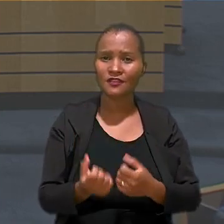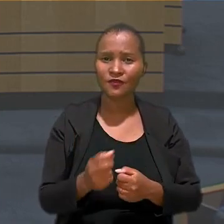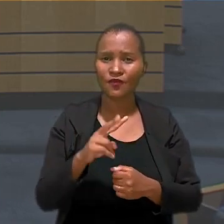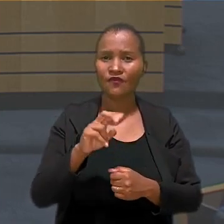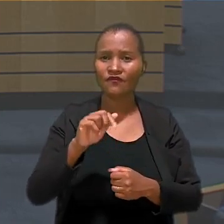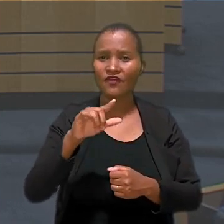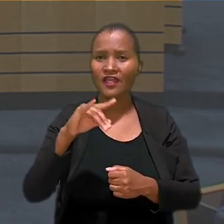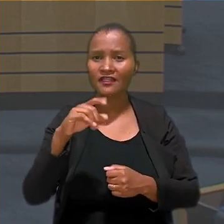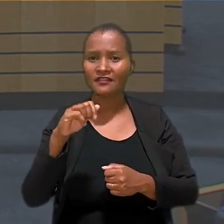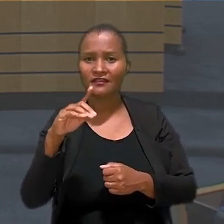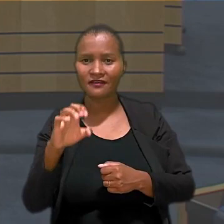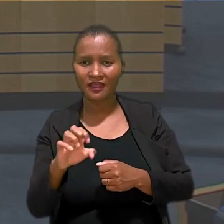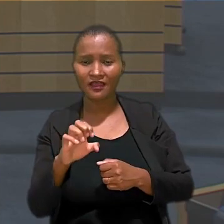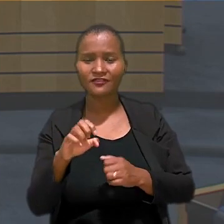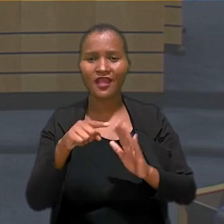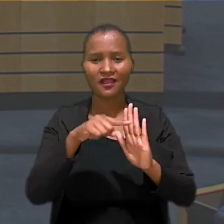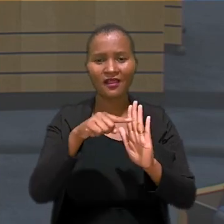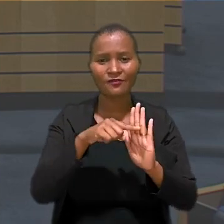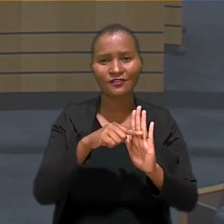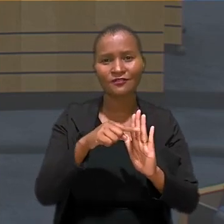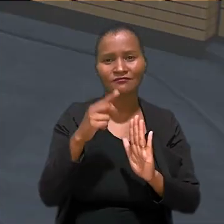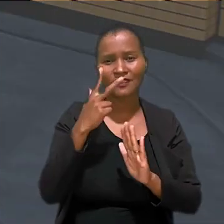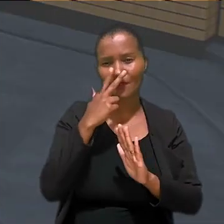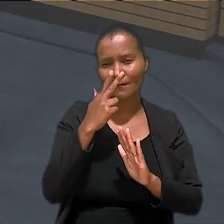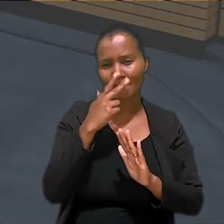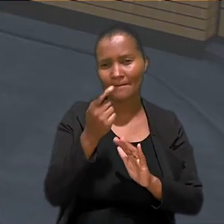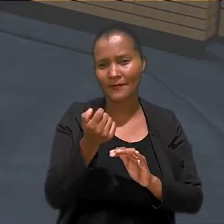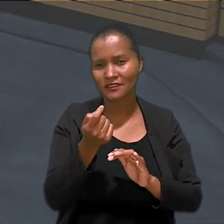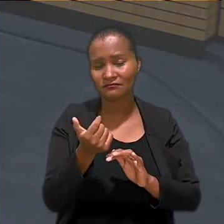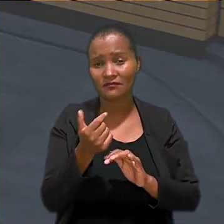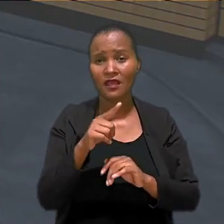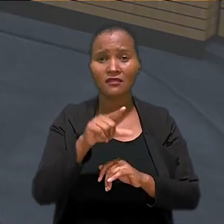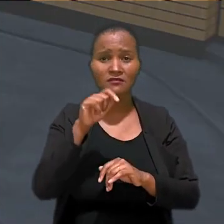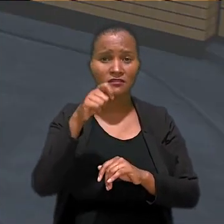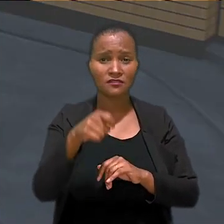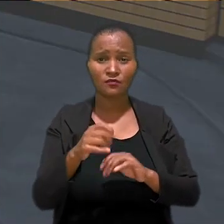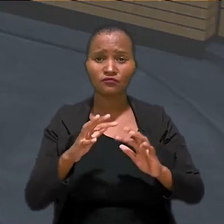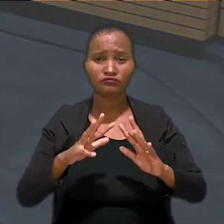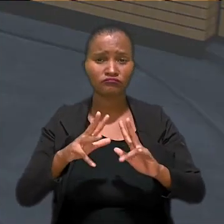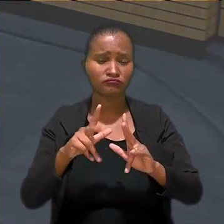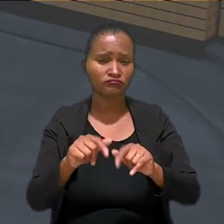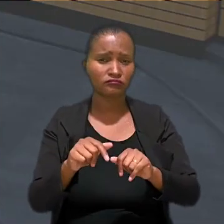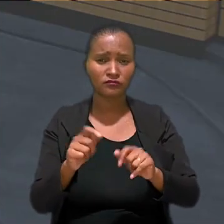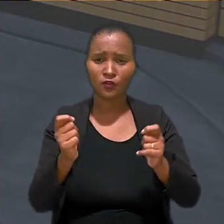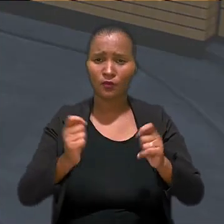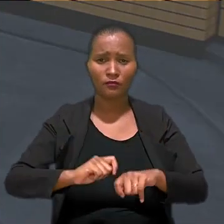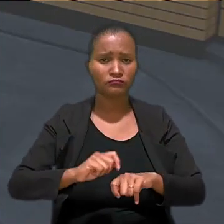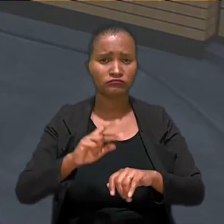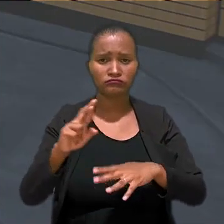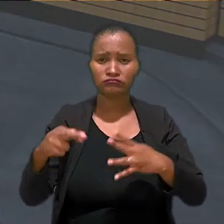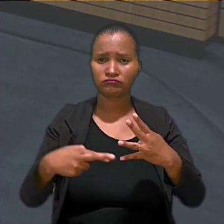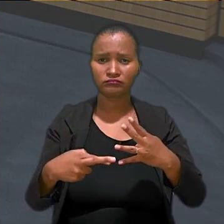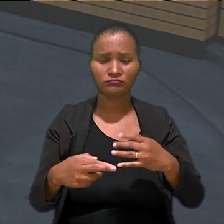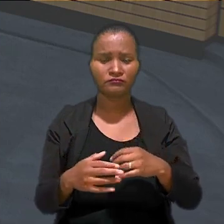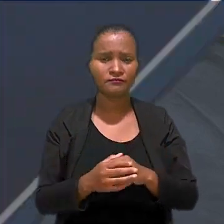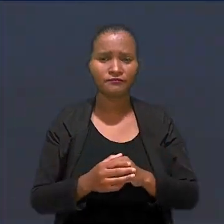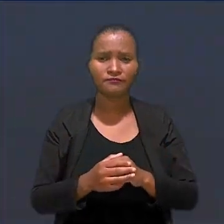negado validade a cláusulas normativas semelhantes. As decisões foram unânimes e não é mais possível recorrer.